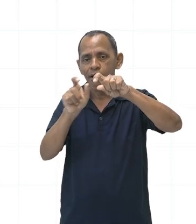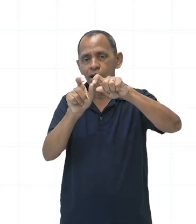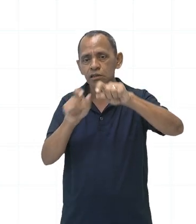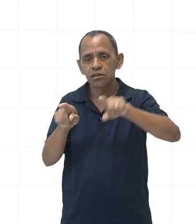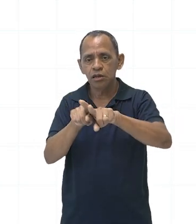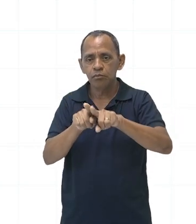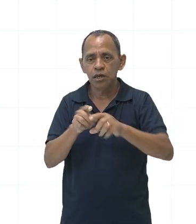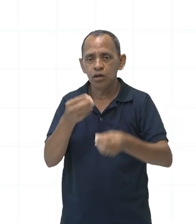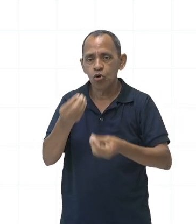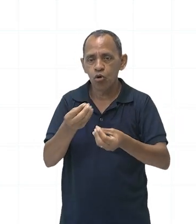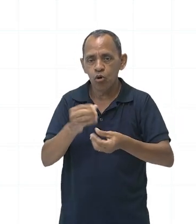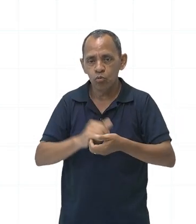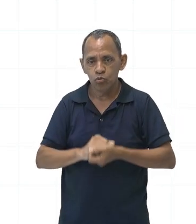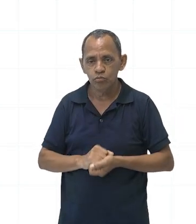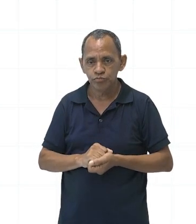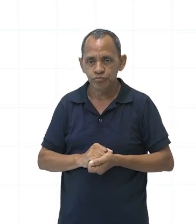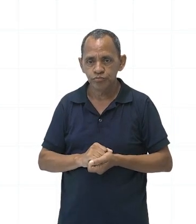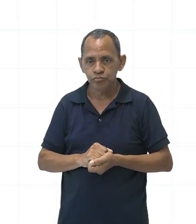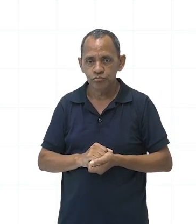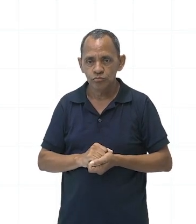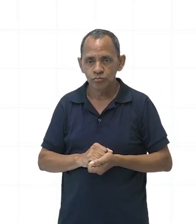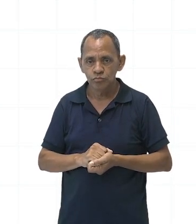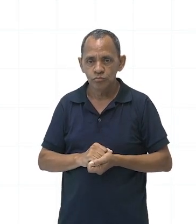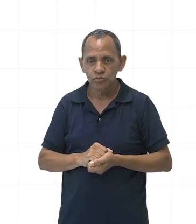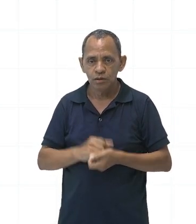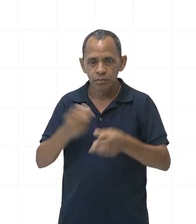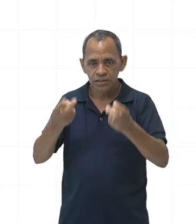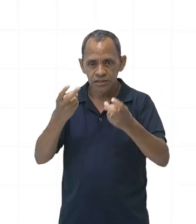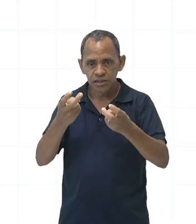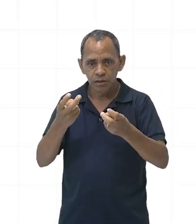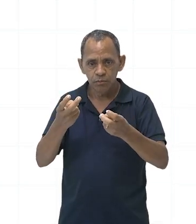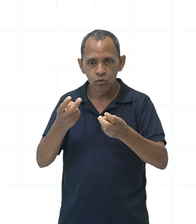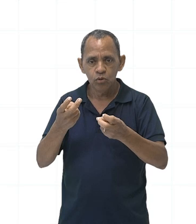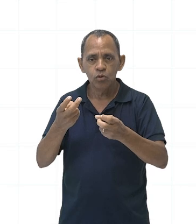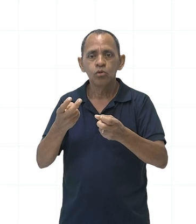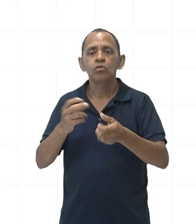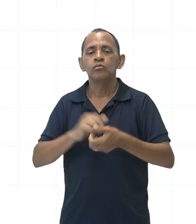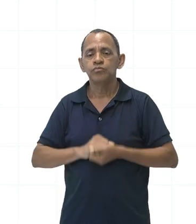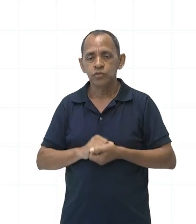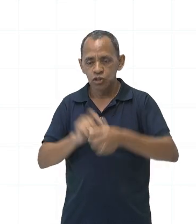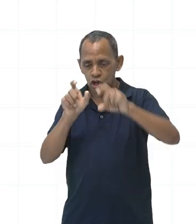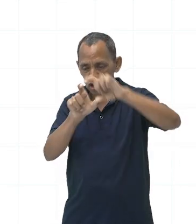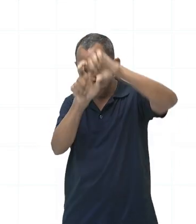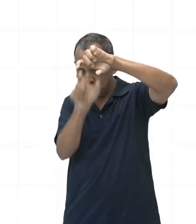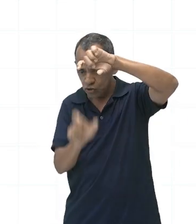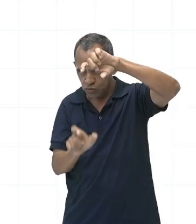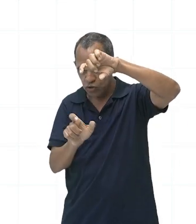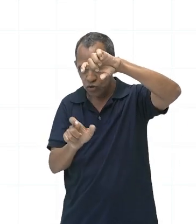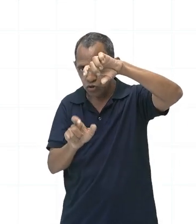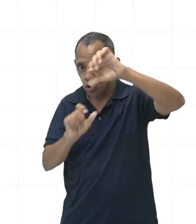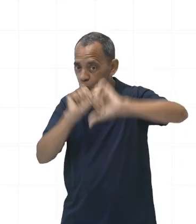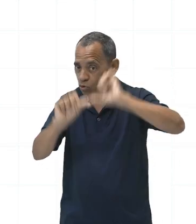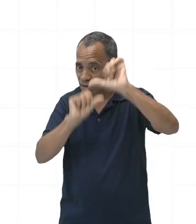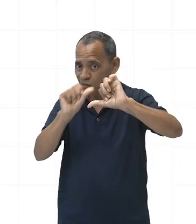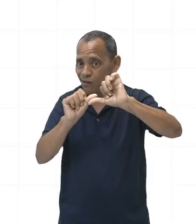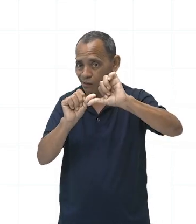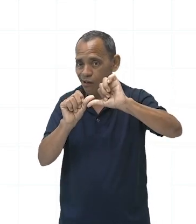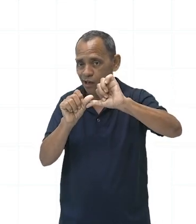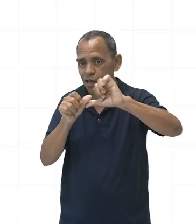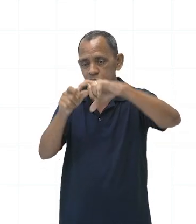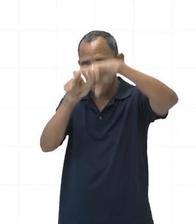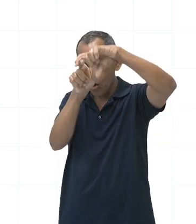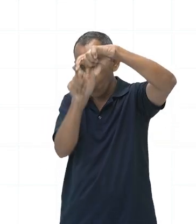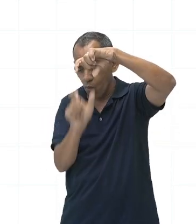sobre desvios posturais, vamos ver que eles são alterações na coluna representadas por desvios anormais